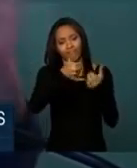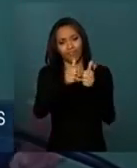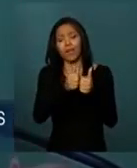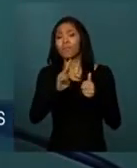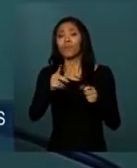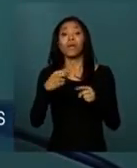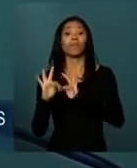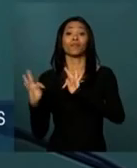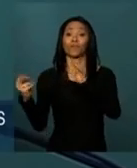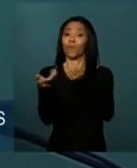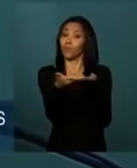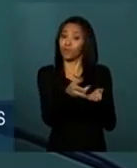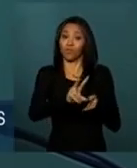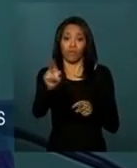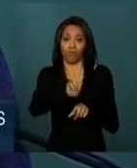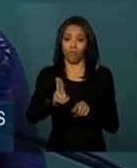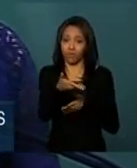para todo mundo.